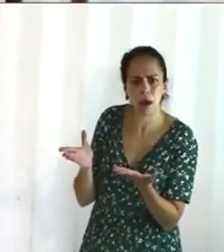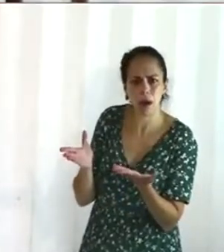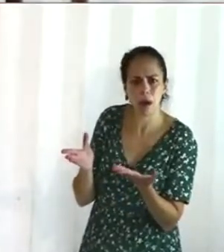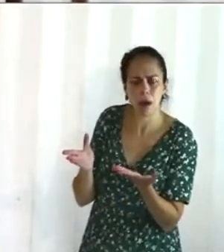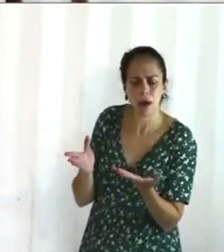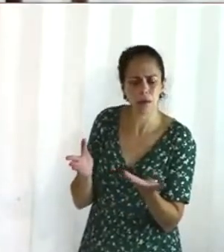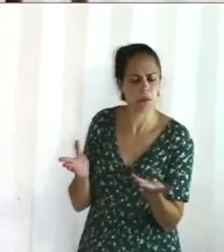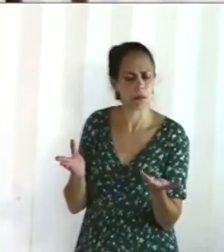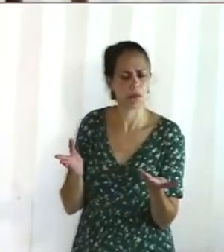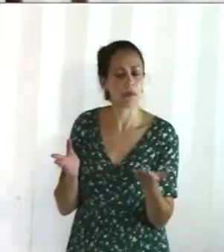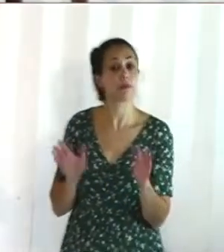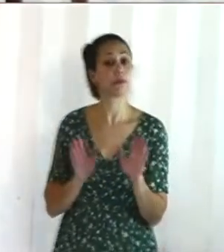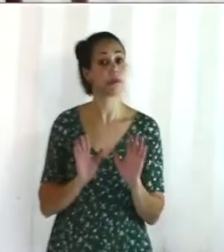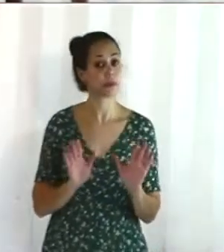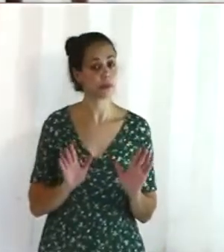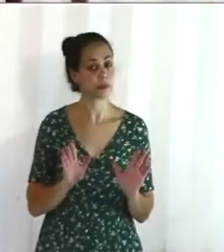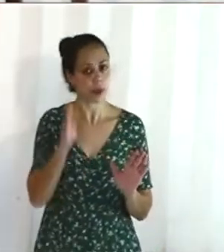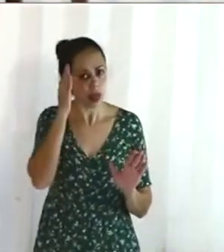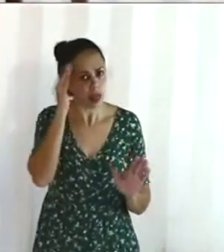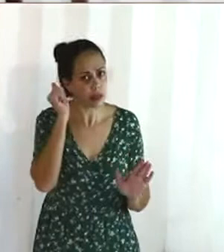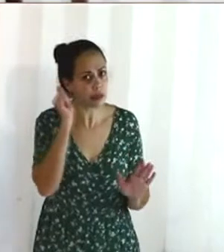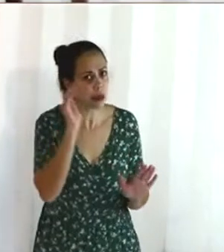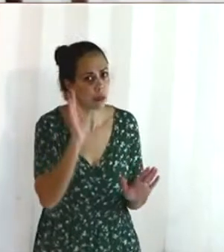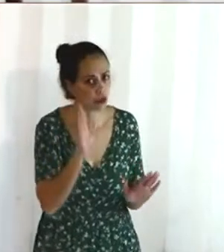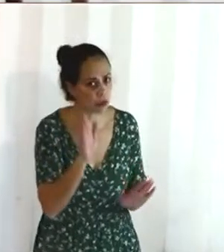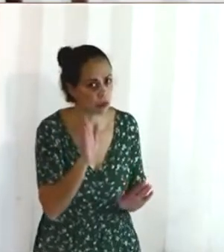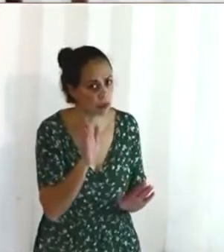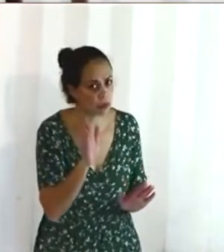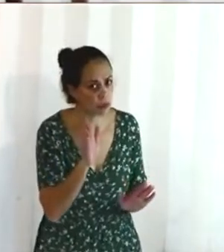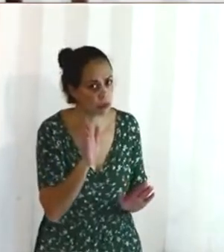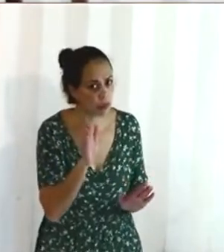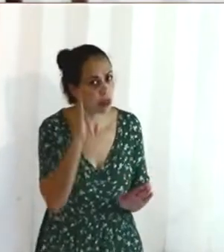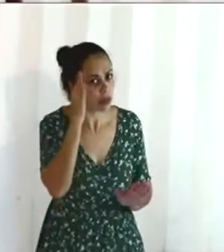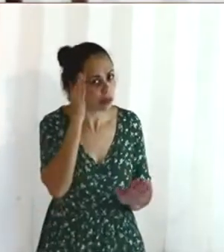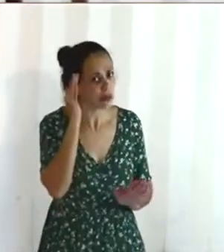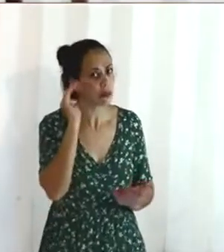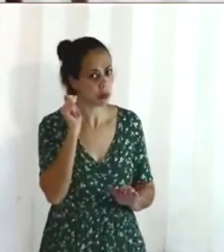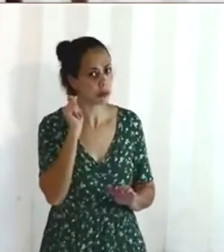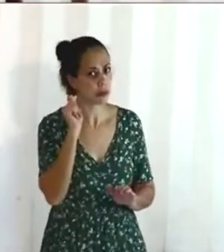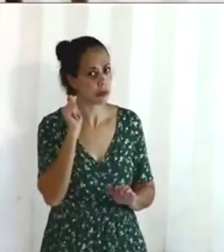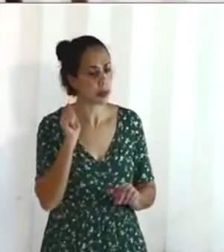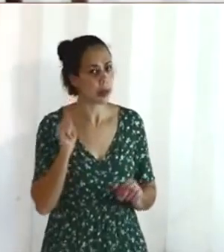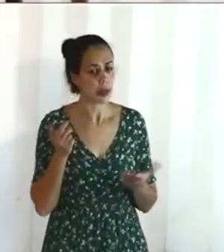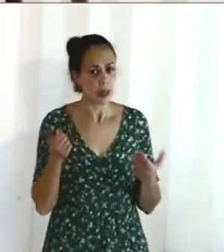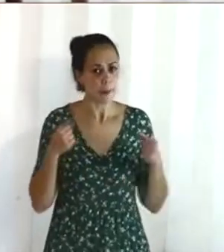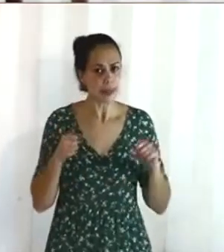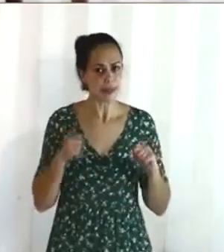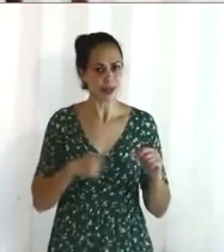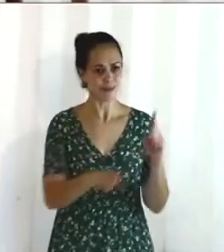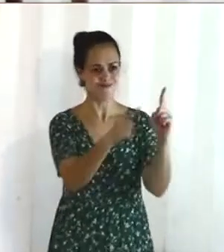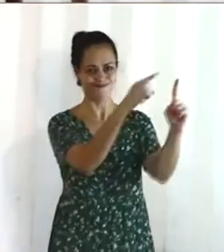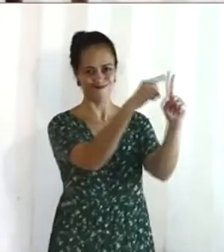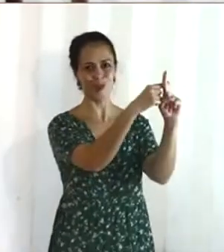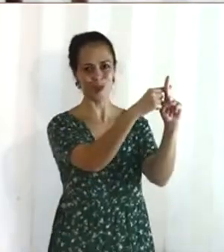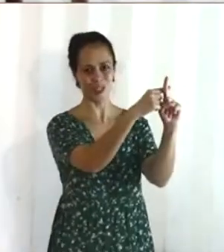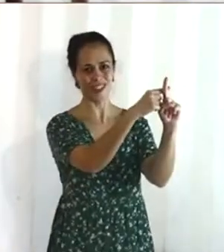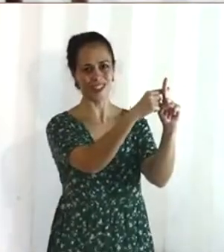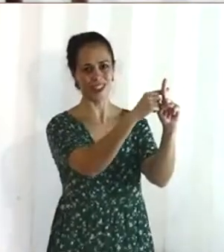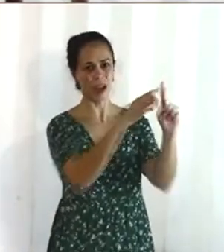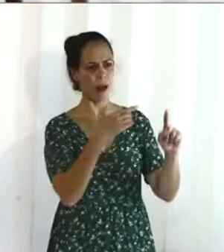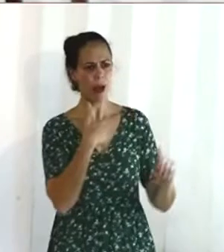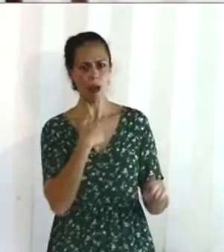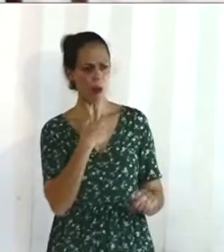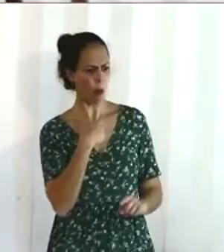Primeiramente, nós sabemos que ele assumiu a forma humana porque ele precisava nos substituir na cruz. Espírito nenhum é